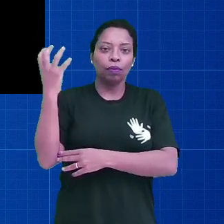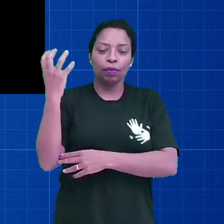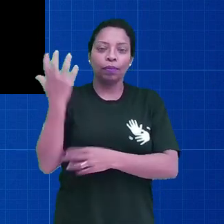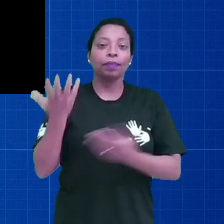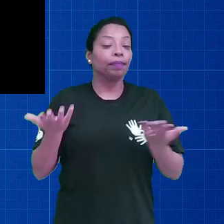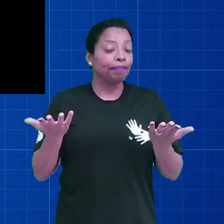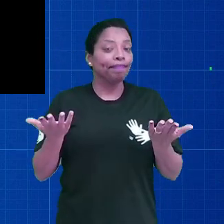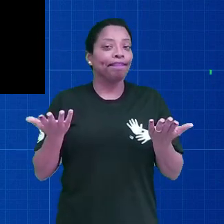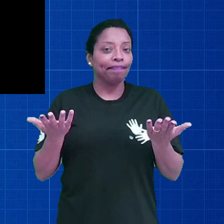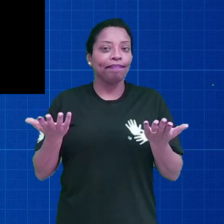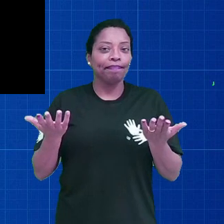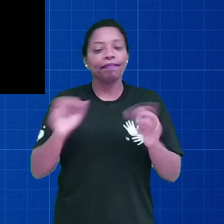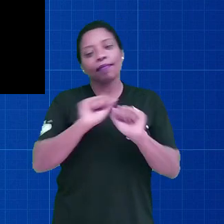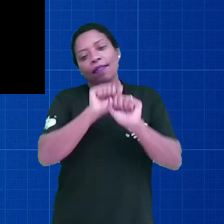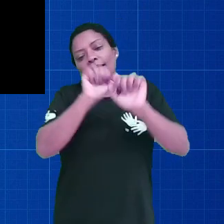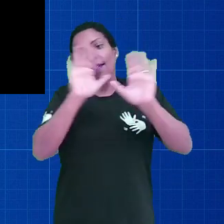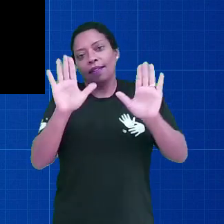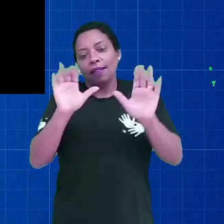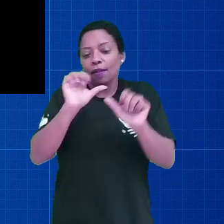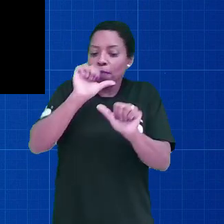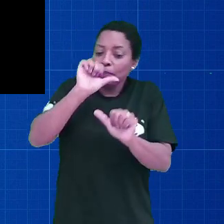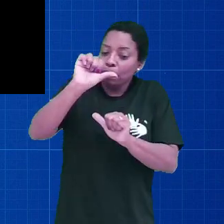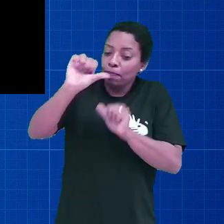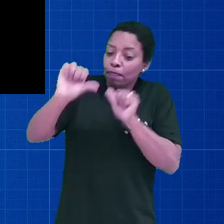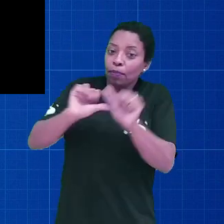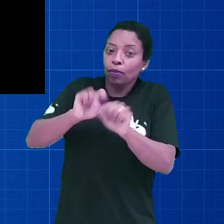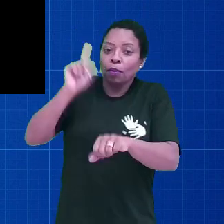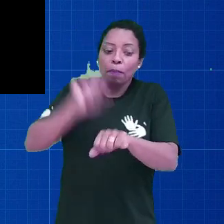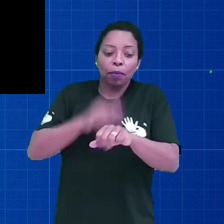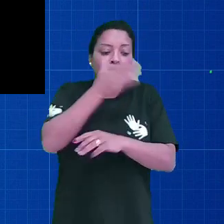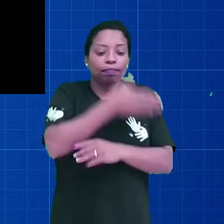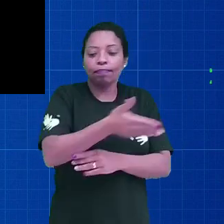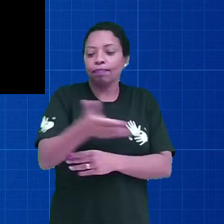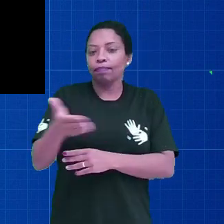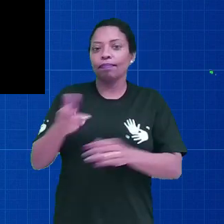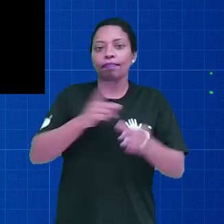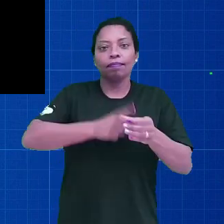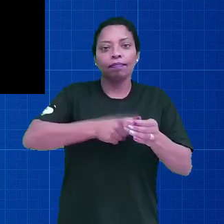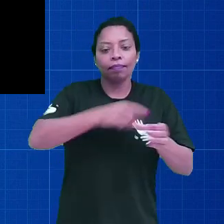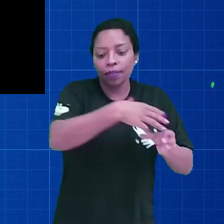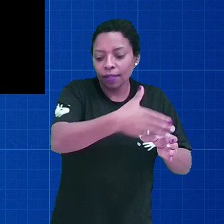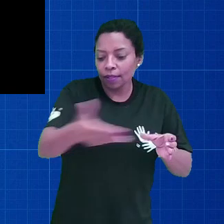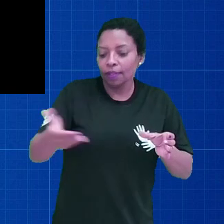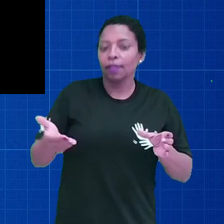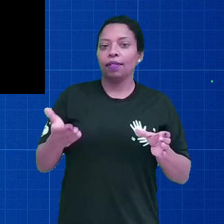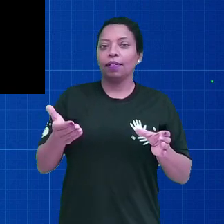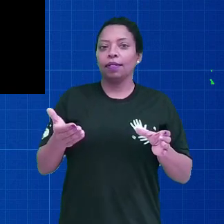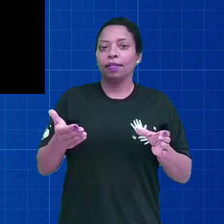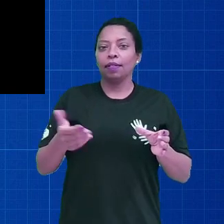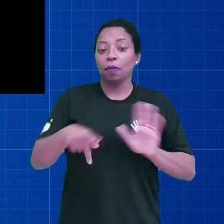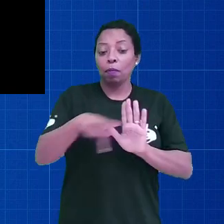que você está mudando de forma pontual, você está mudando naquela região